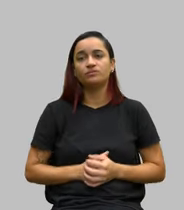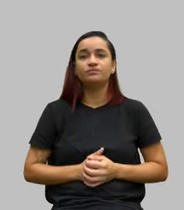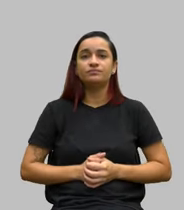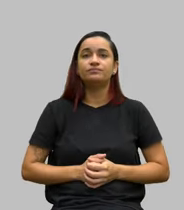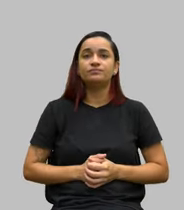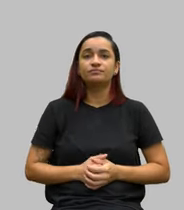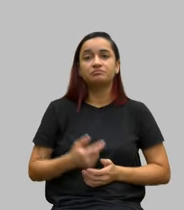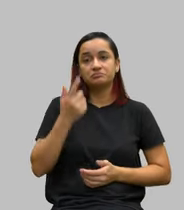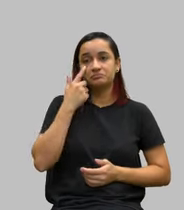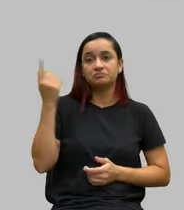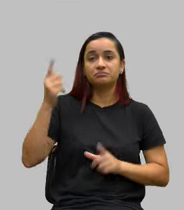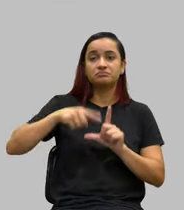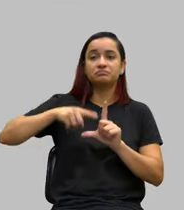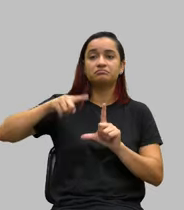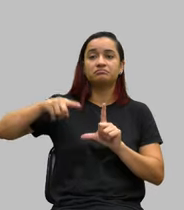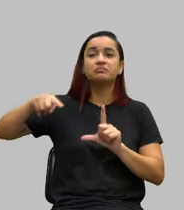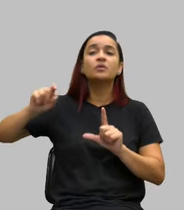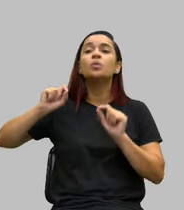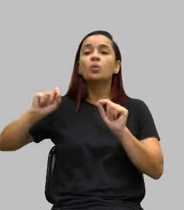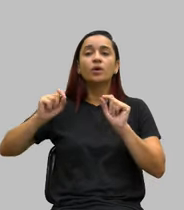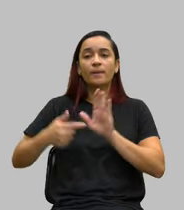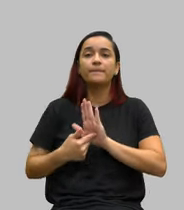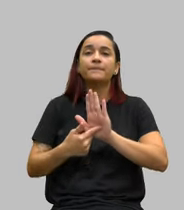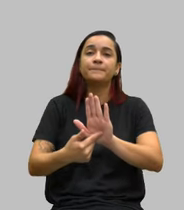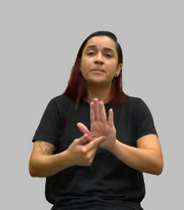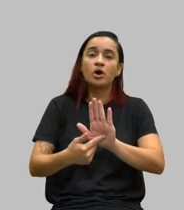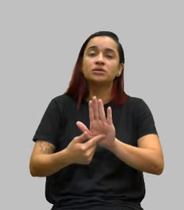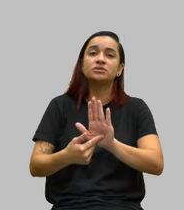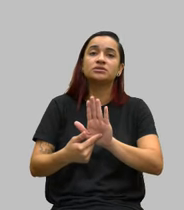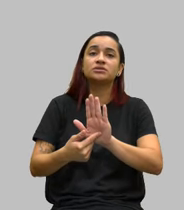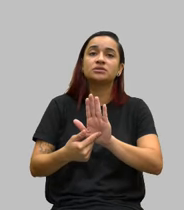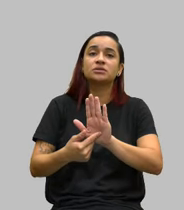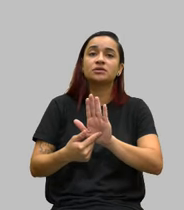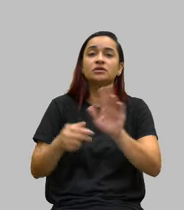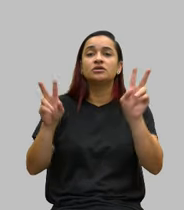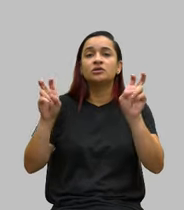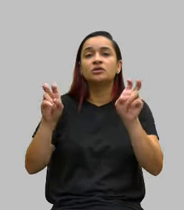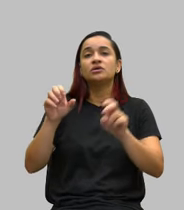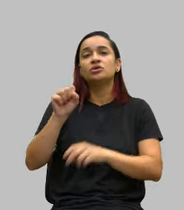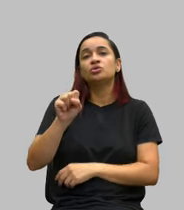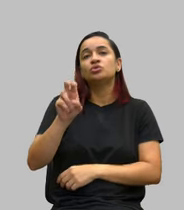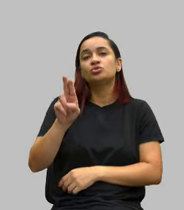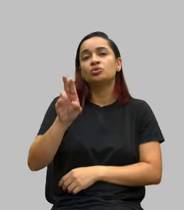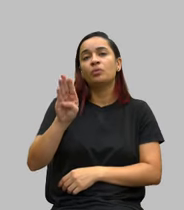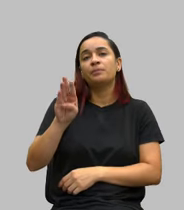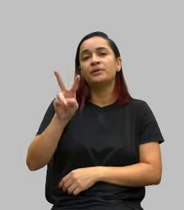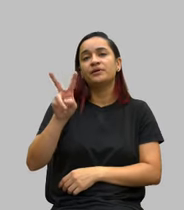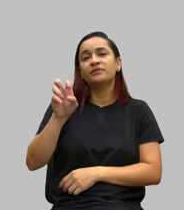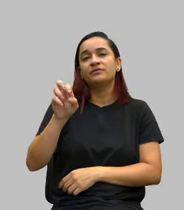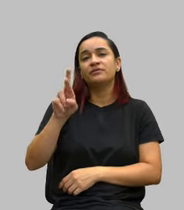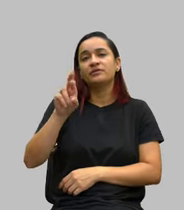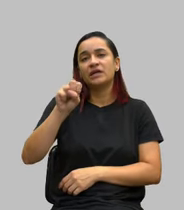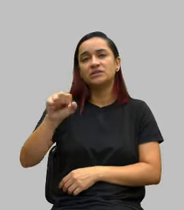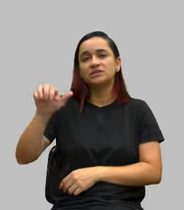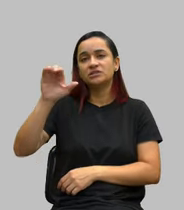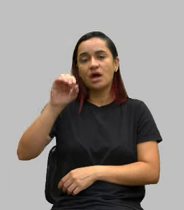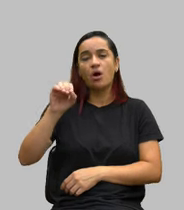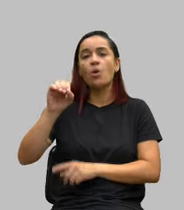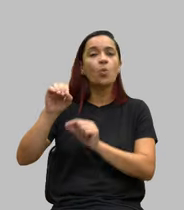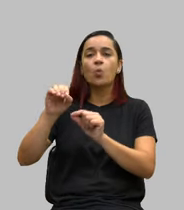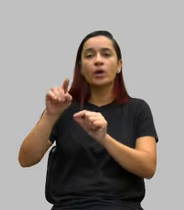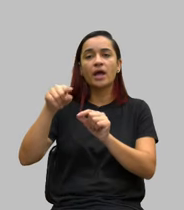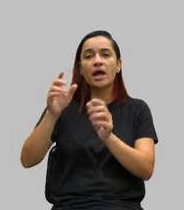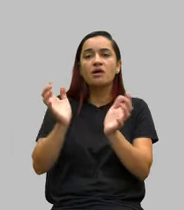é um quadro que demonstra né a a que nós a chamada subversão à ordem né é uma unidade outra previsional onde os